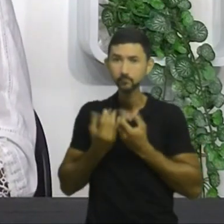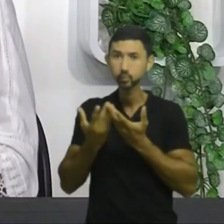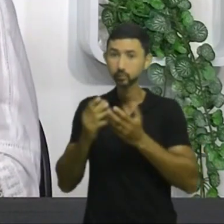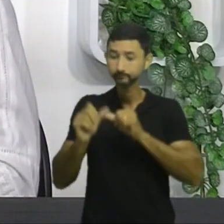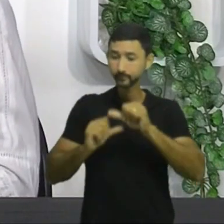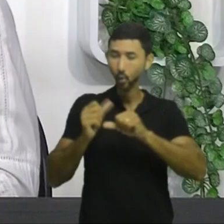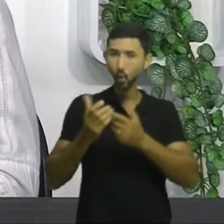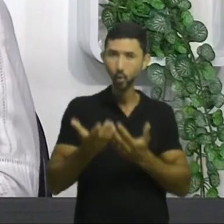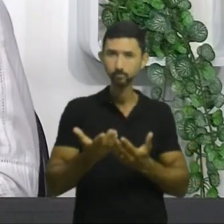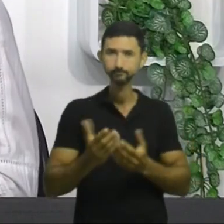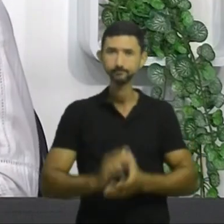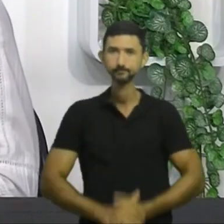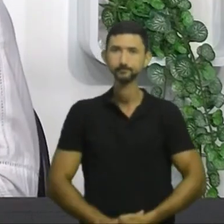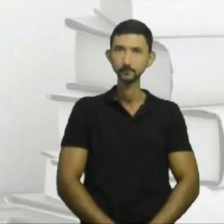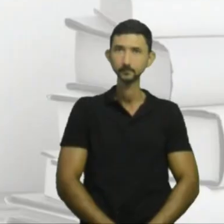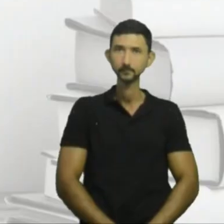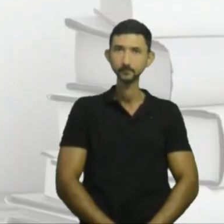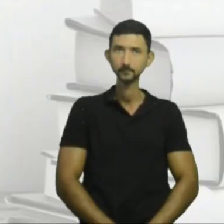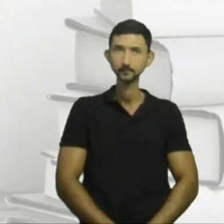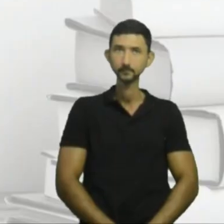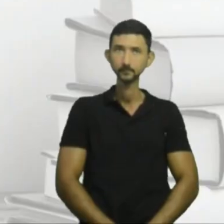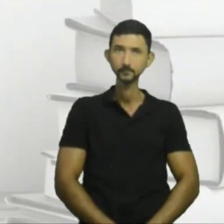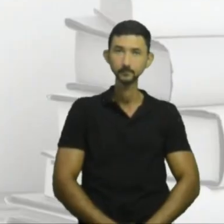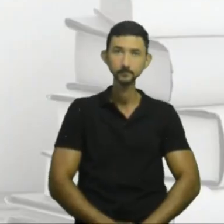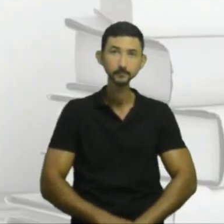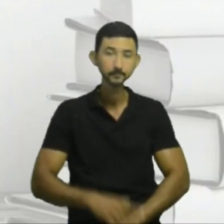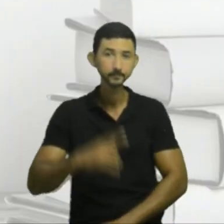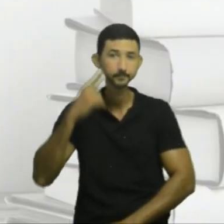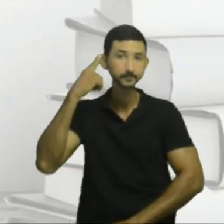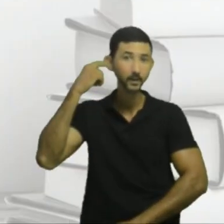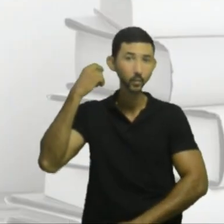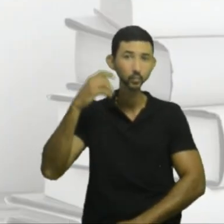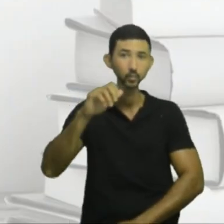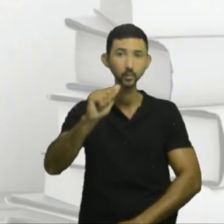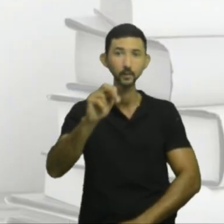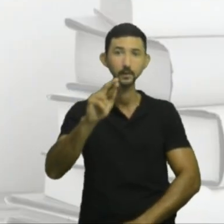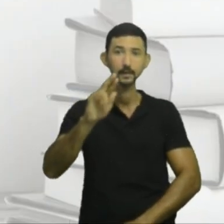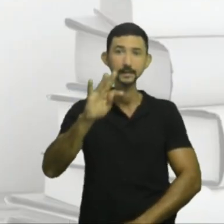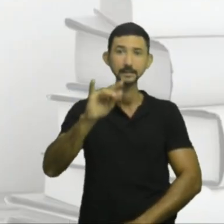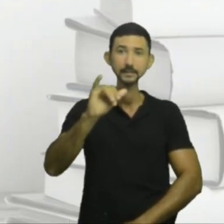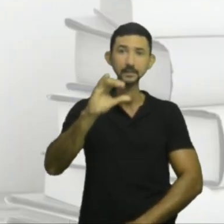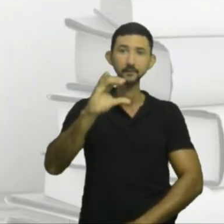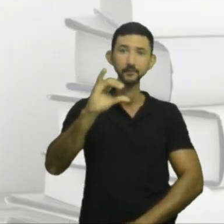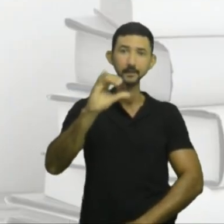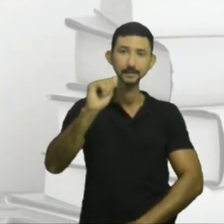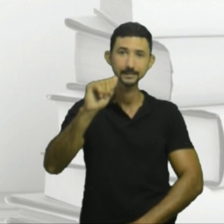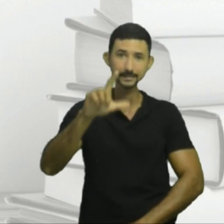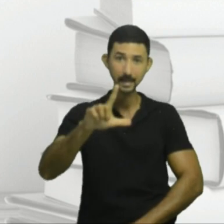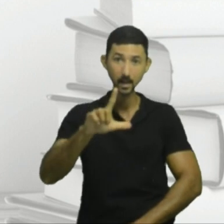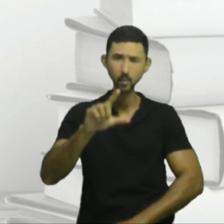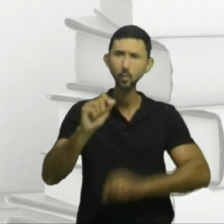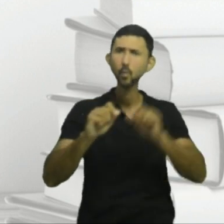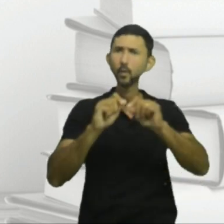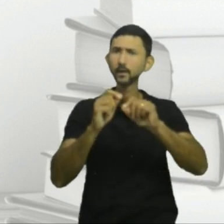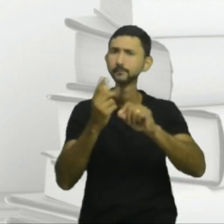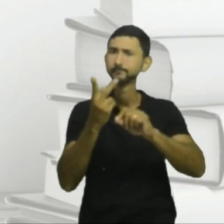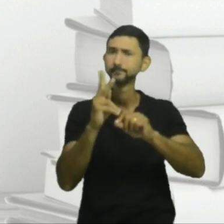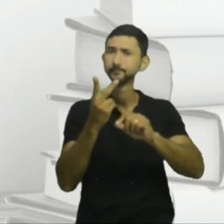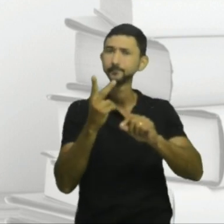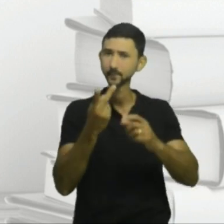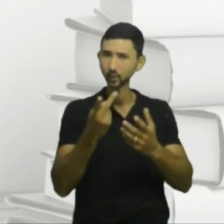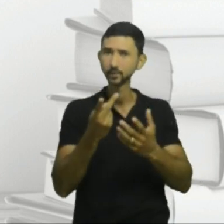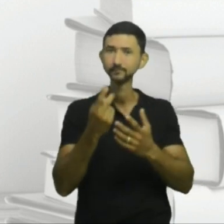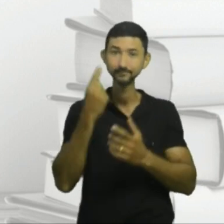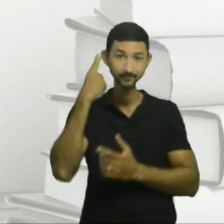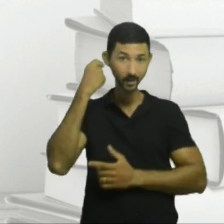modificar. Sons artificiais. Lembra que nós falamos que nós temos 2 tipos, né?